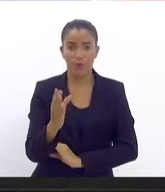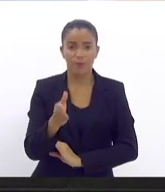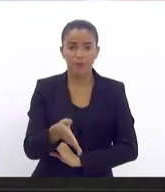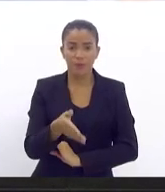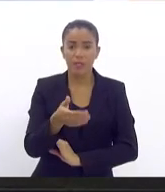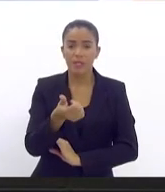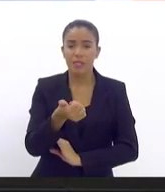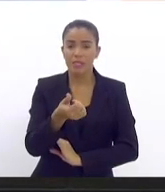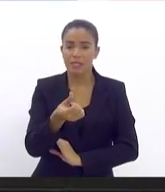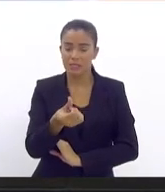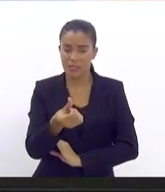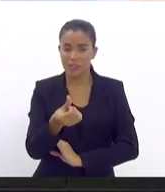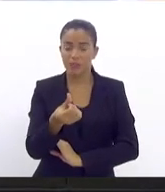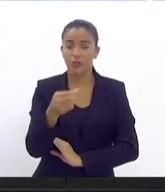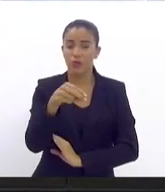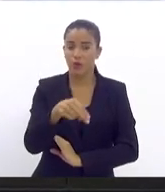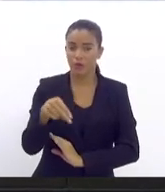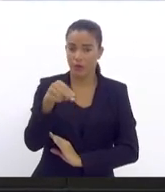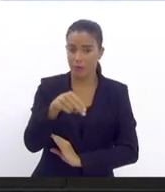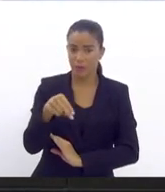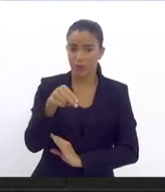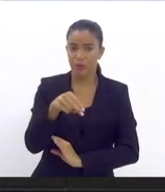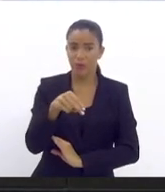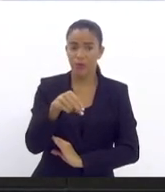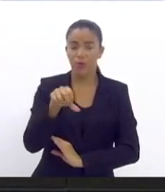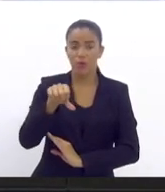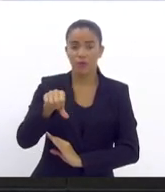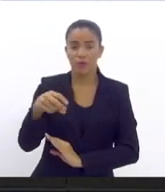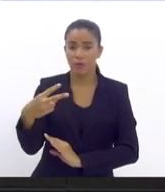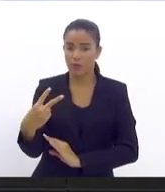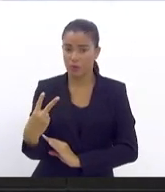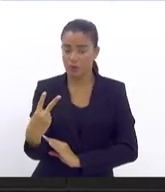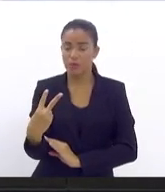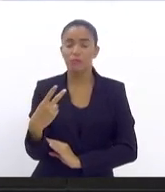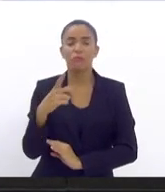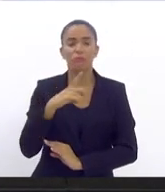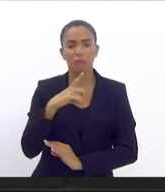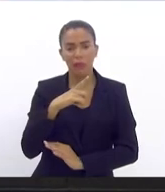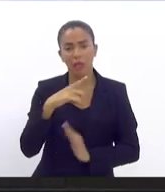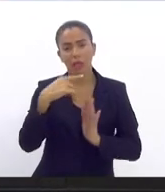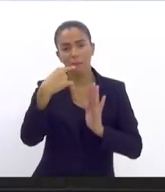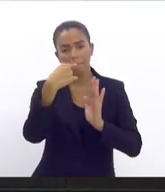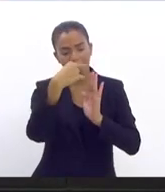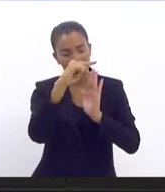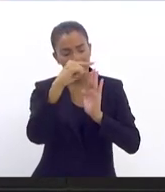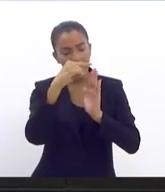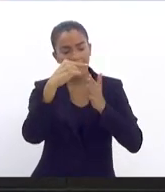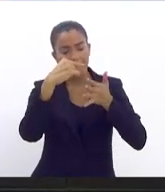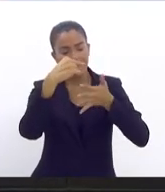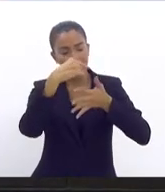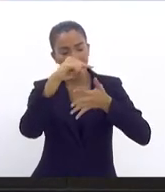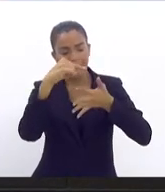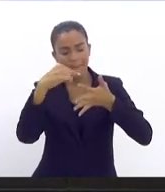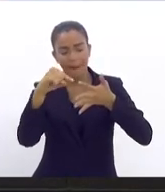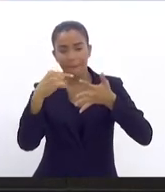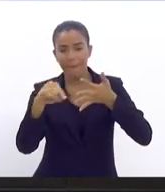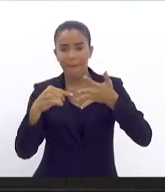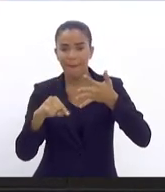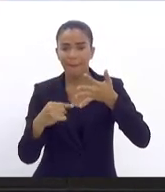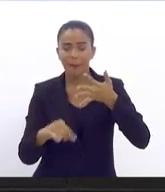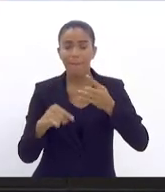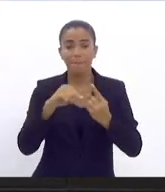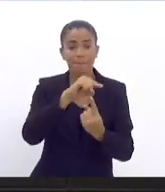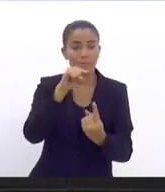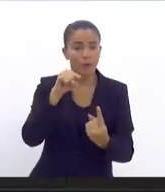de novembro de 92, que estabelece critérios objetivos para aqueles que